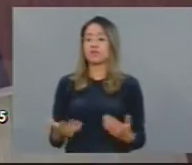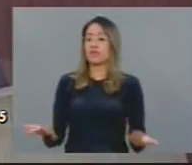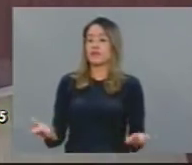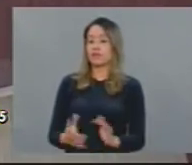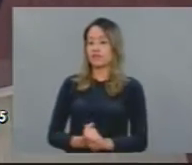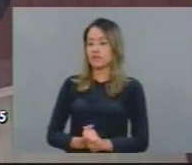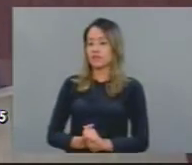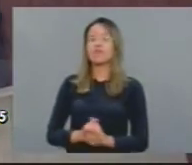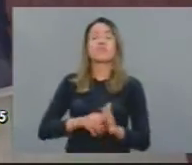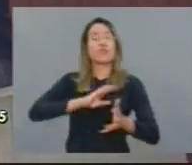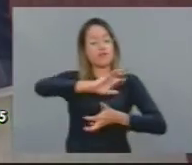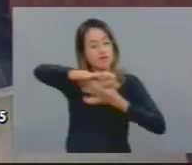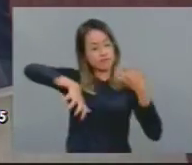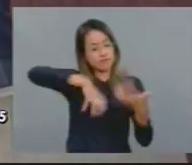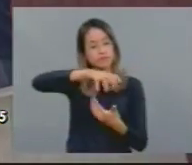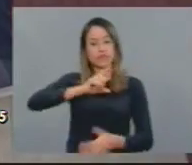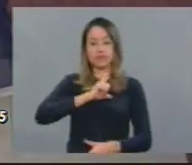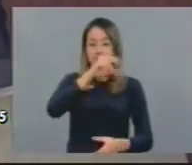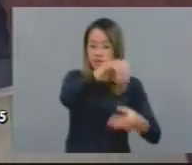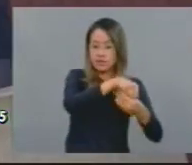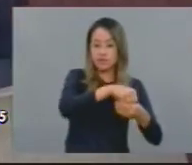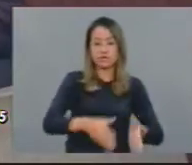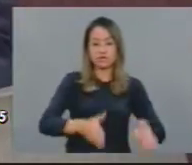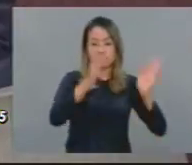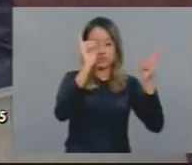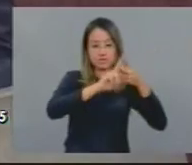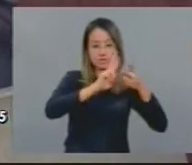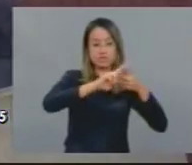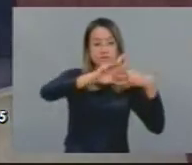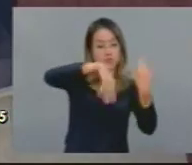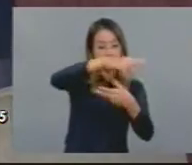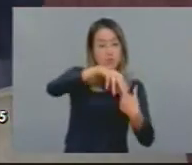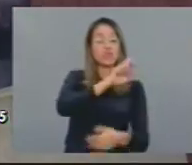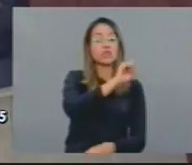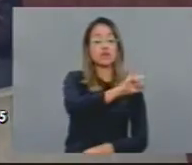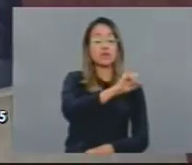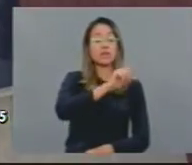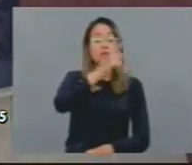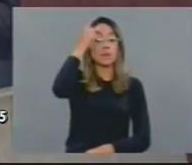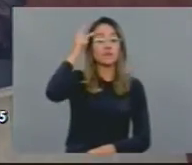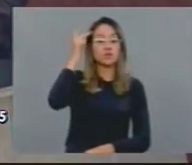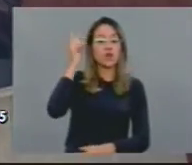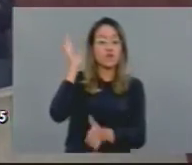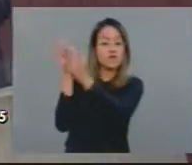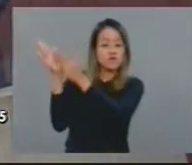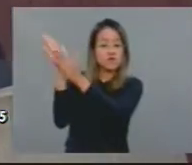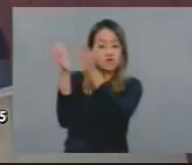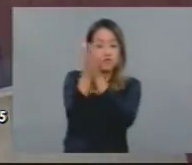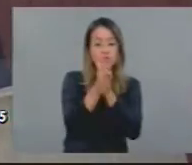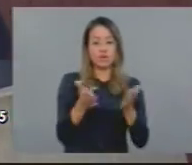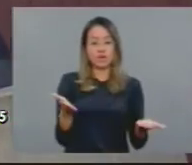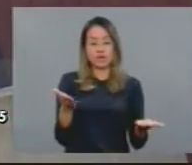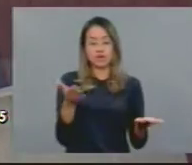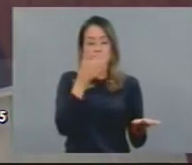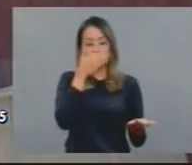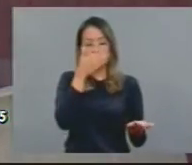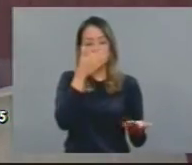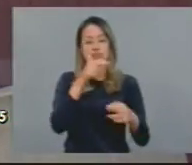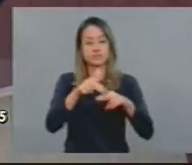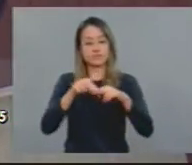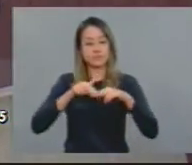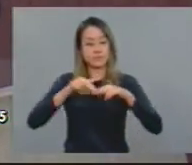porque está, sobretudo, todo privatizado, e que entrega exclusivamente mais violência.